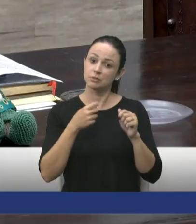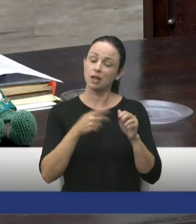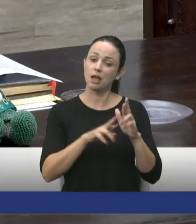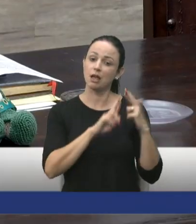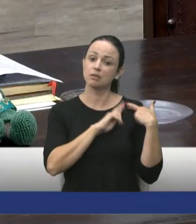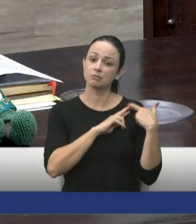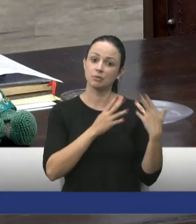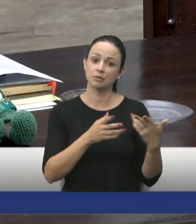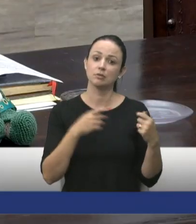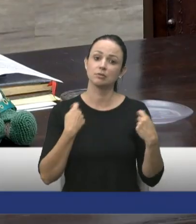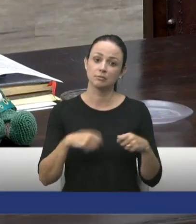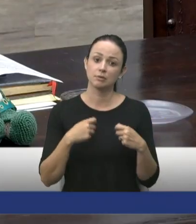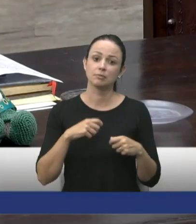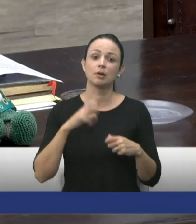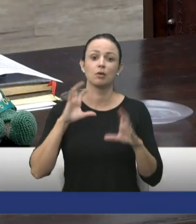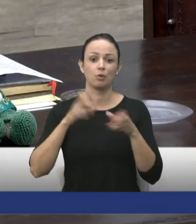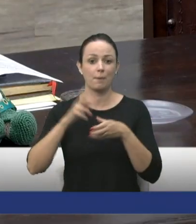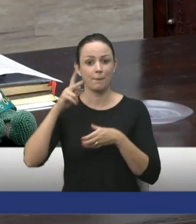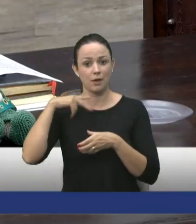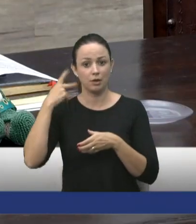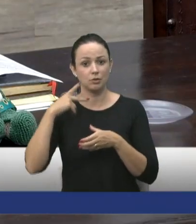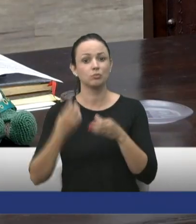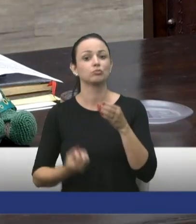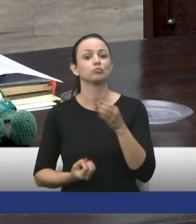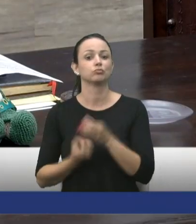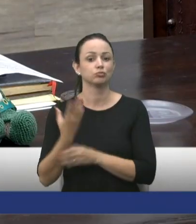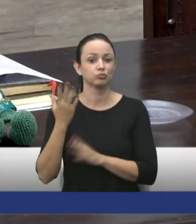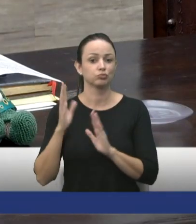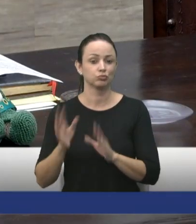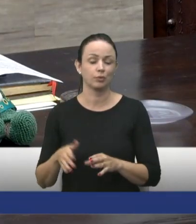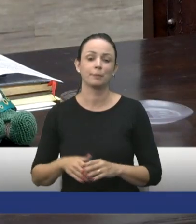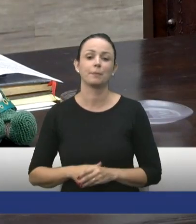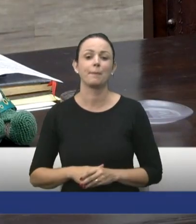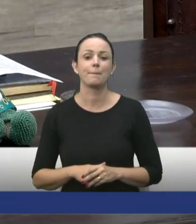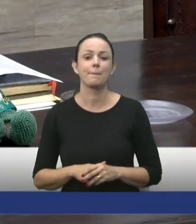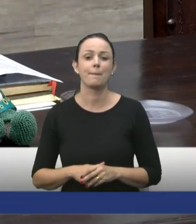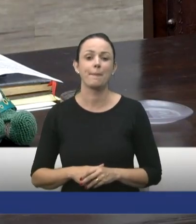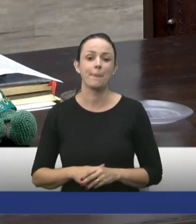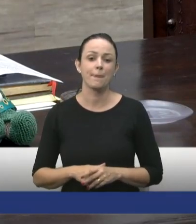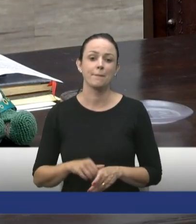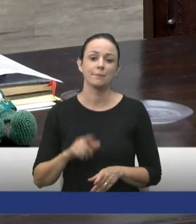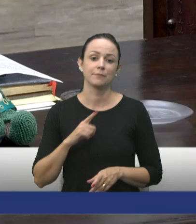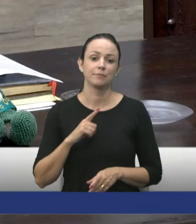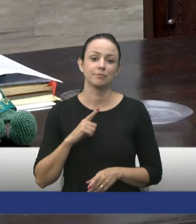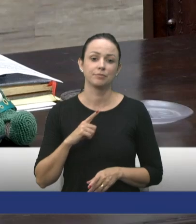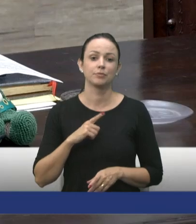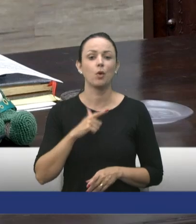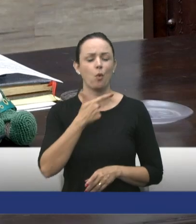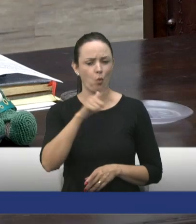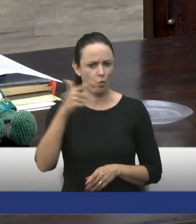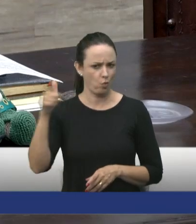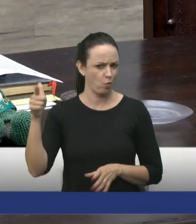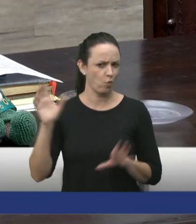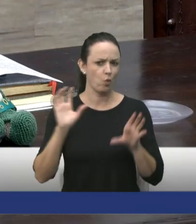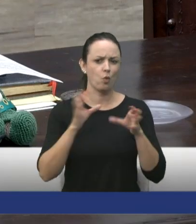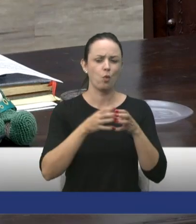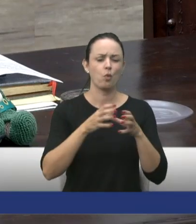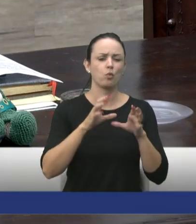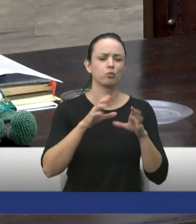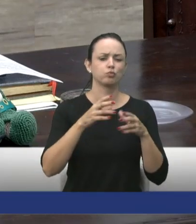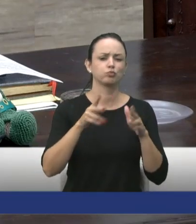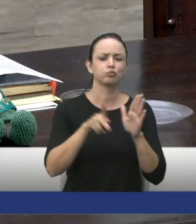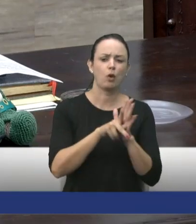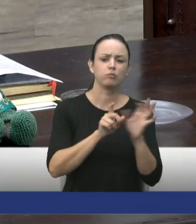porque precisa da frente parlamentar. Então criamos a frente parlamentar. Tem outras frentes parlamentares, inclusive o